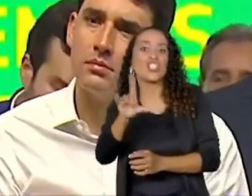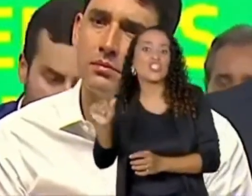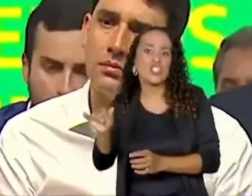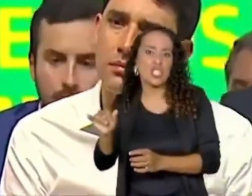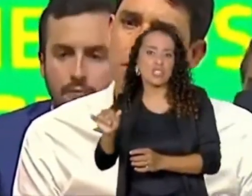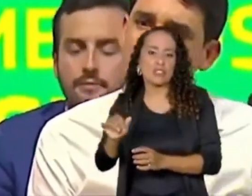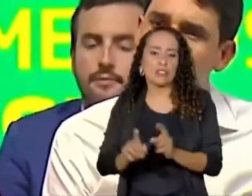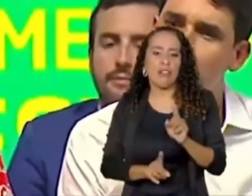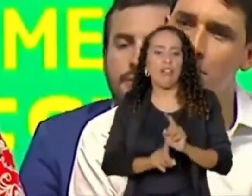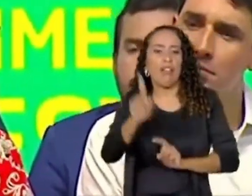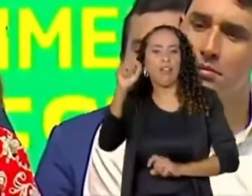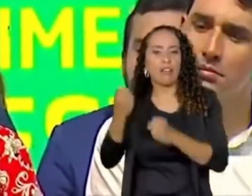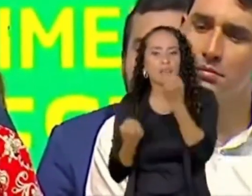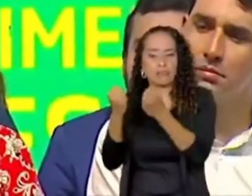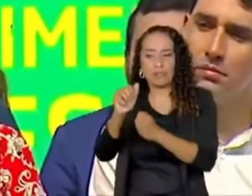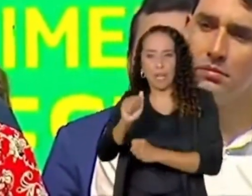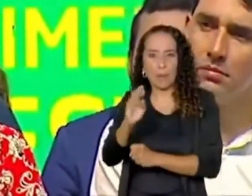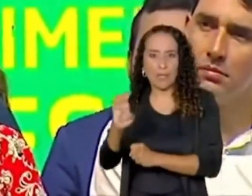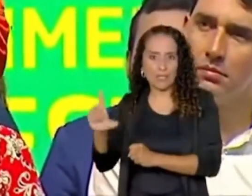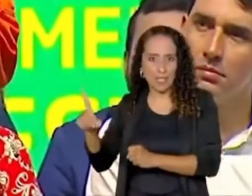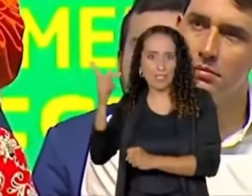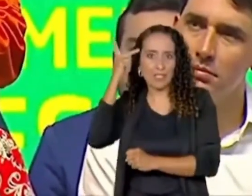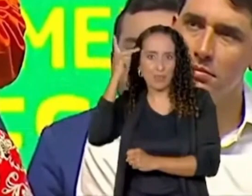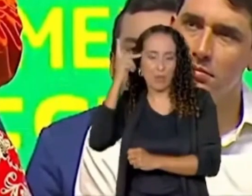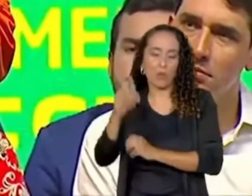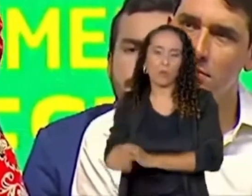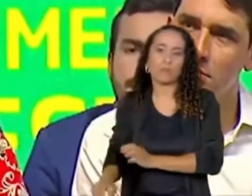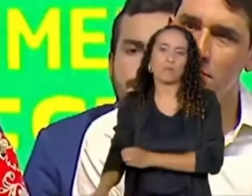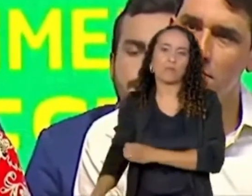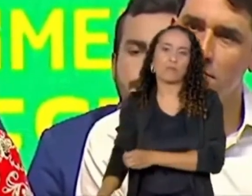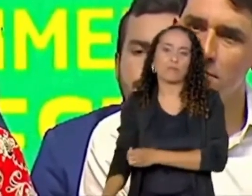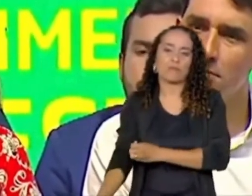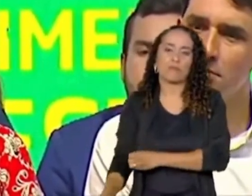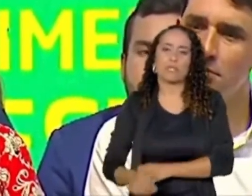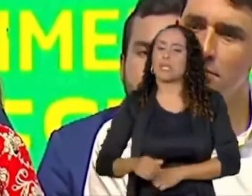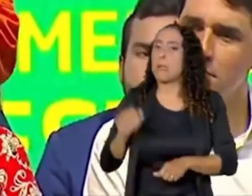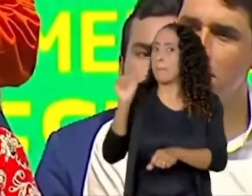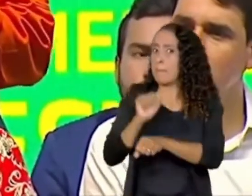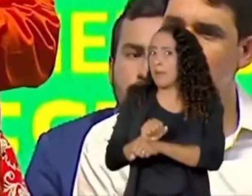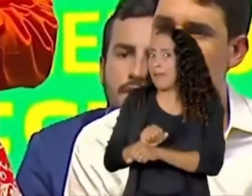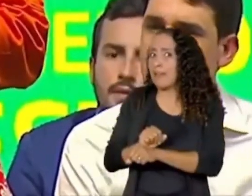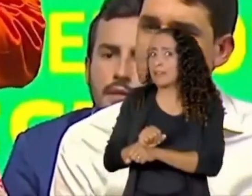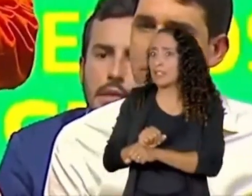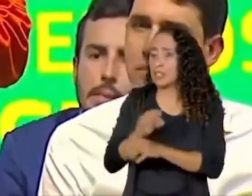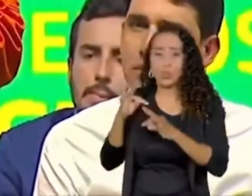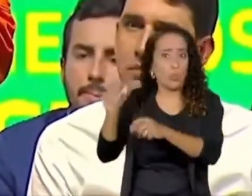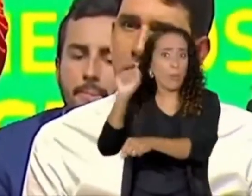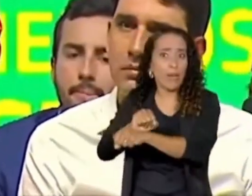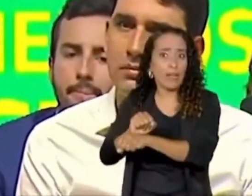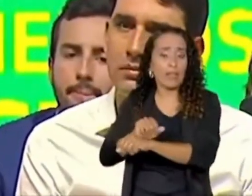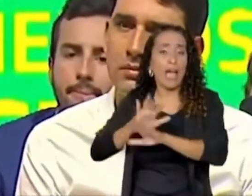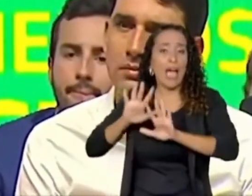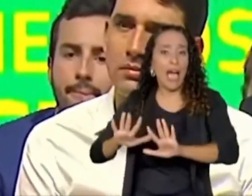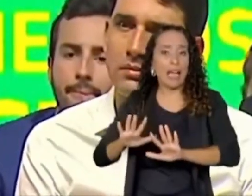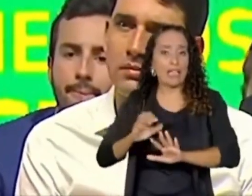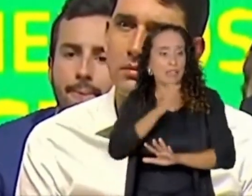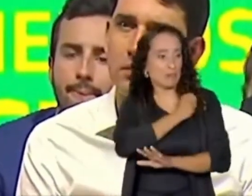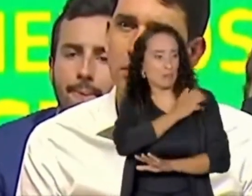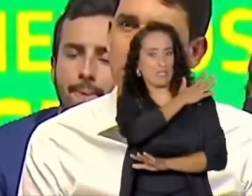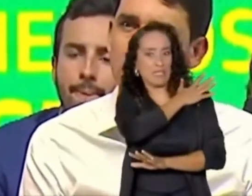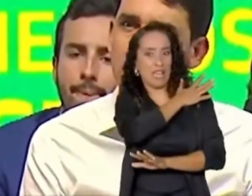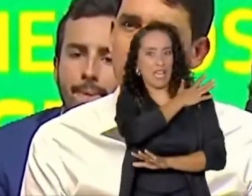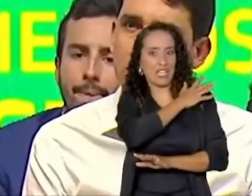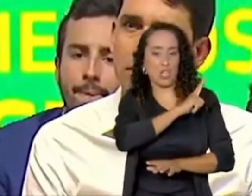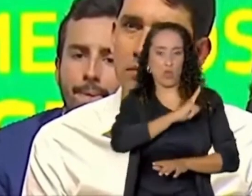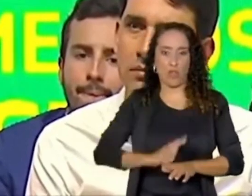lá nos metalúrgicos do ABC. Estava totalmente paralisada. E aí os militares que governavam o Brasil naquela